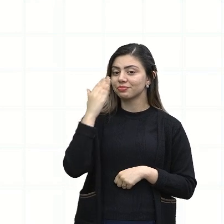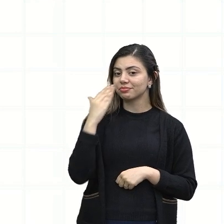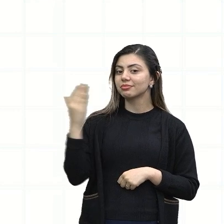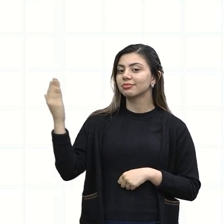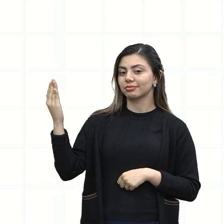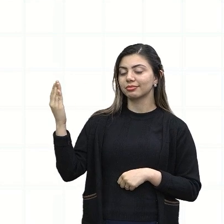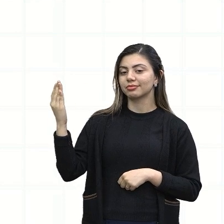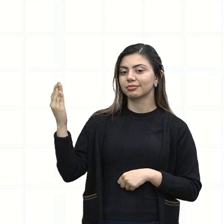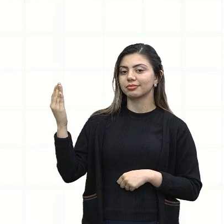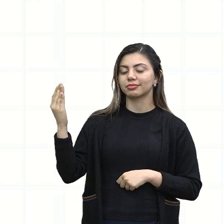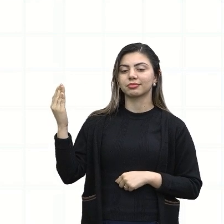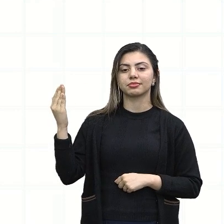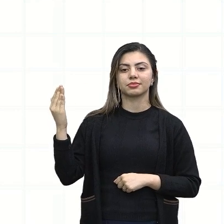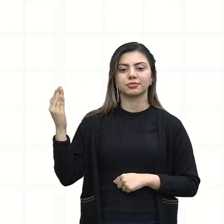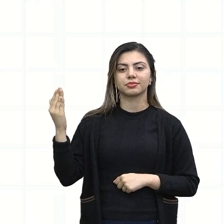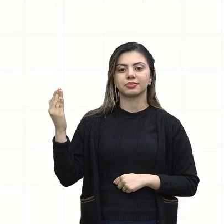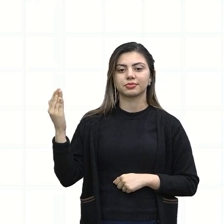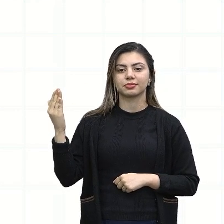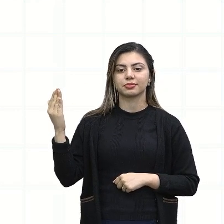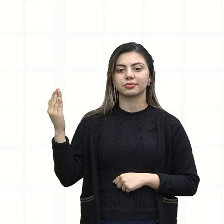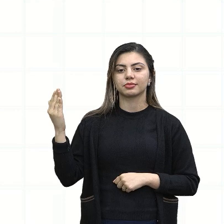always,